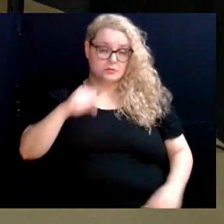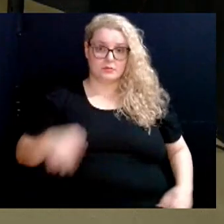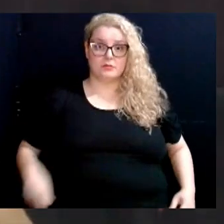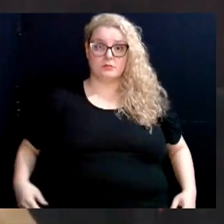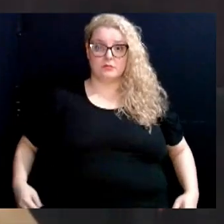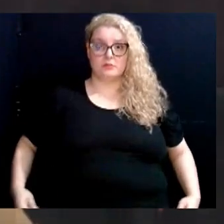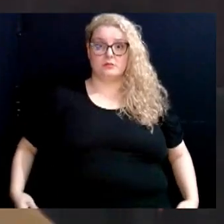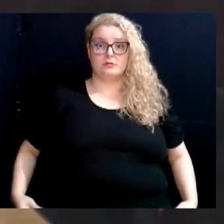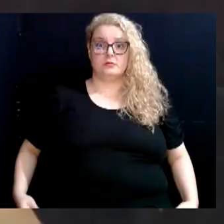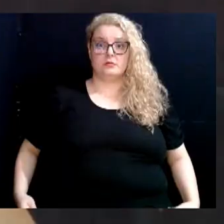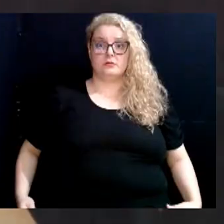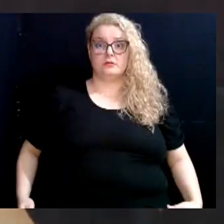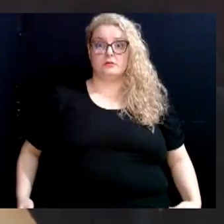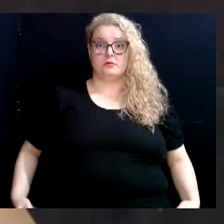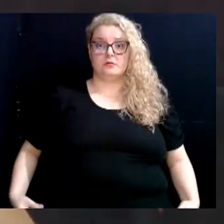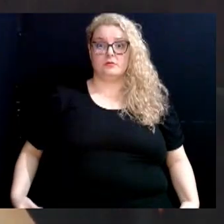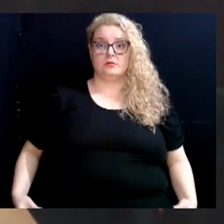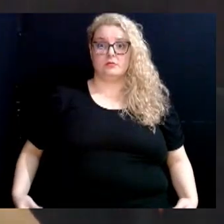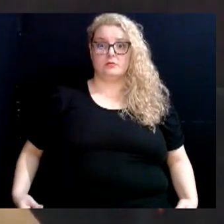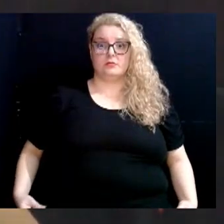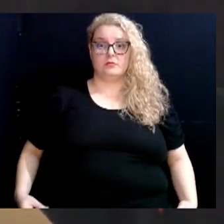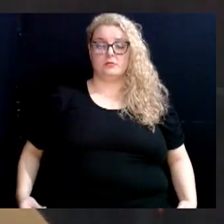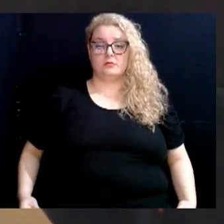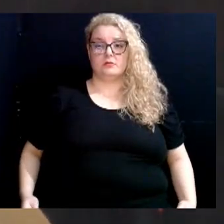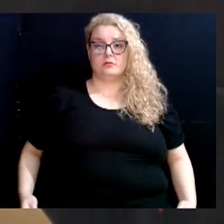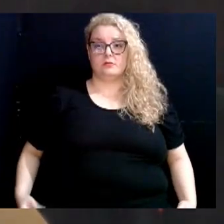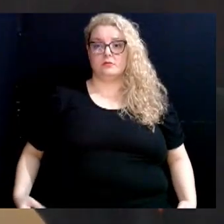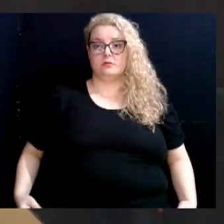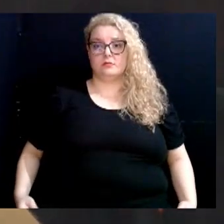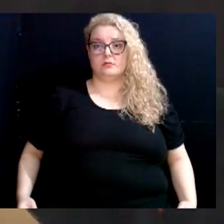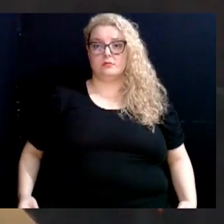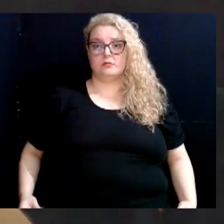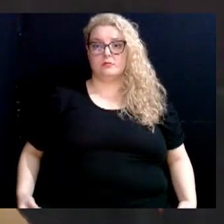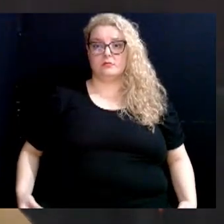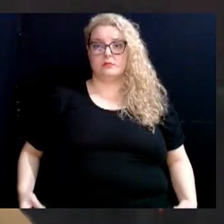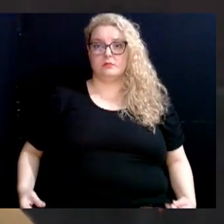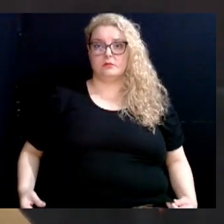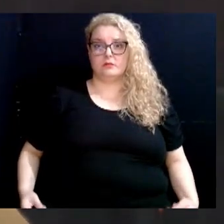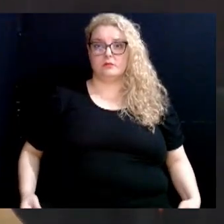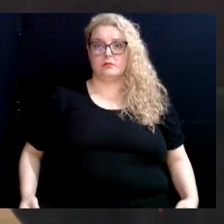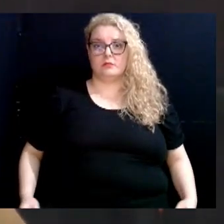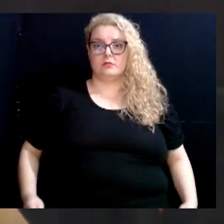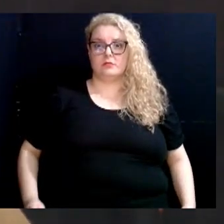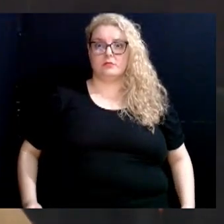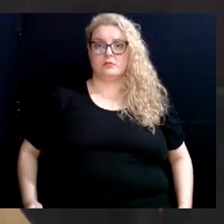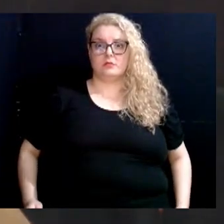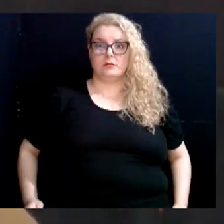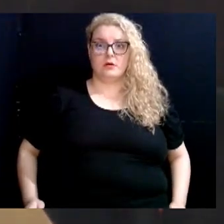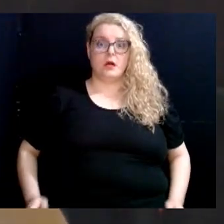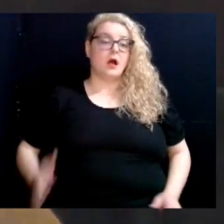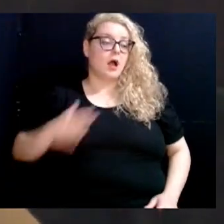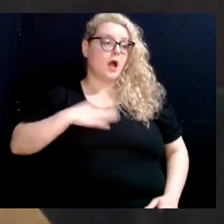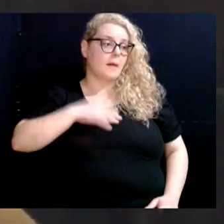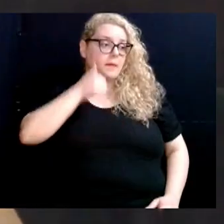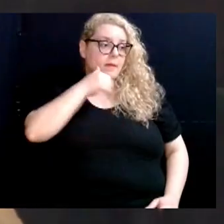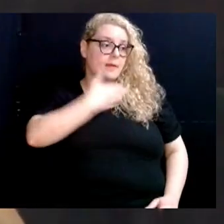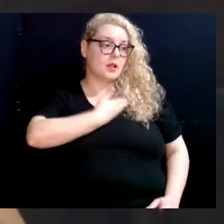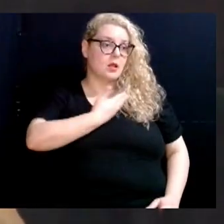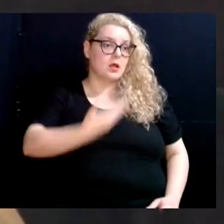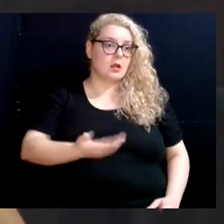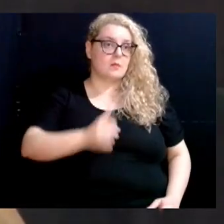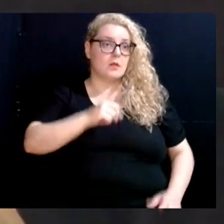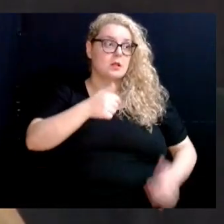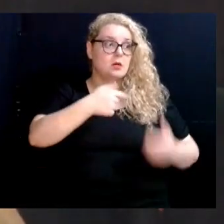Sim. Eu até comento com alguns pacientes que eles ficam chateados. Minha melhor amiga não curtiu, coisas